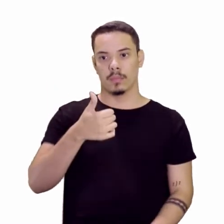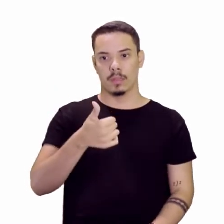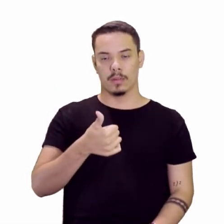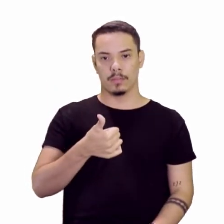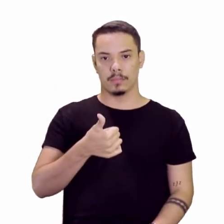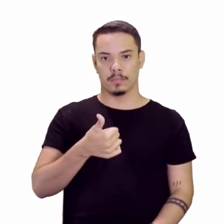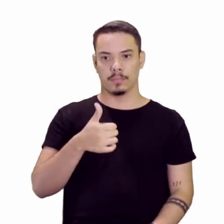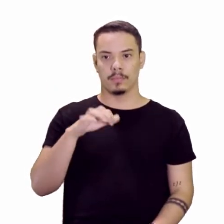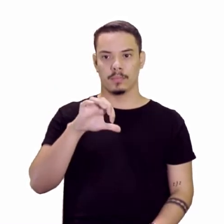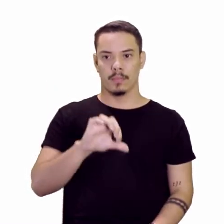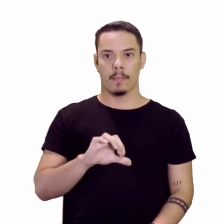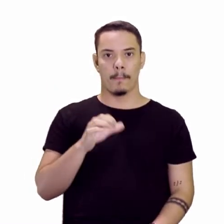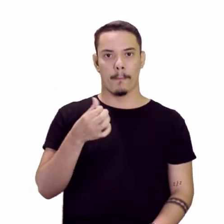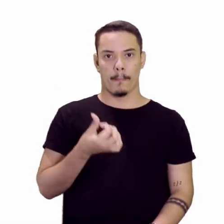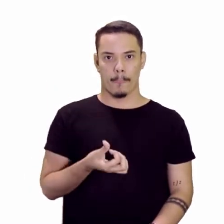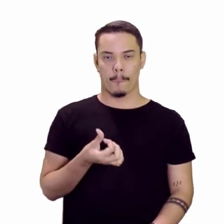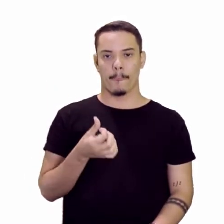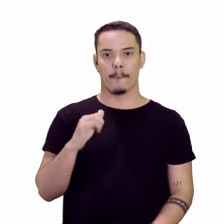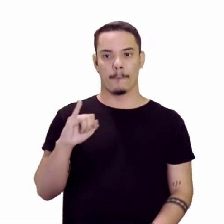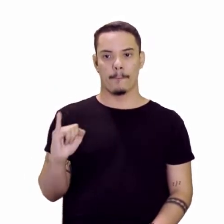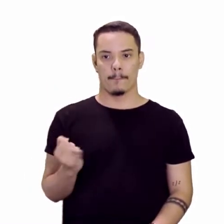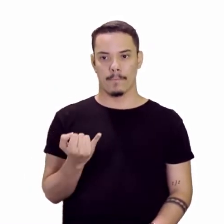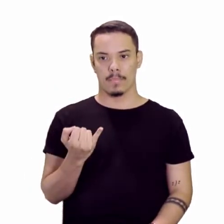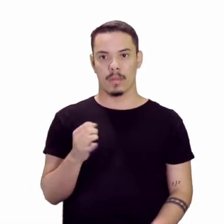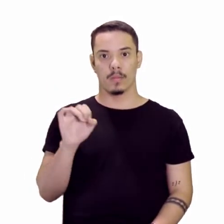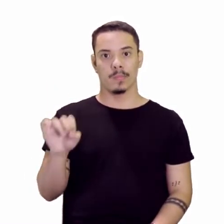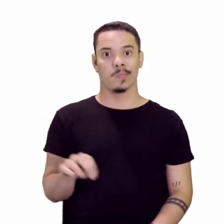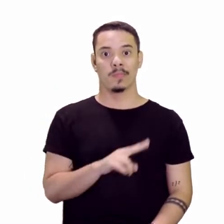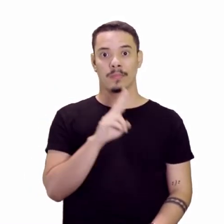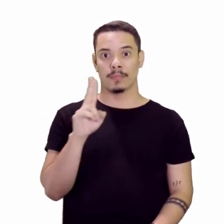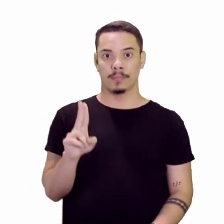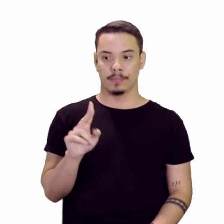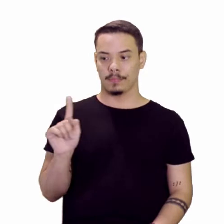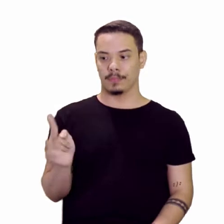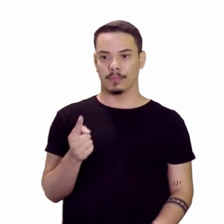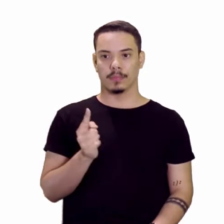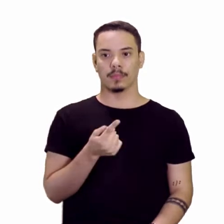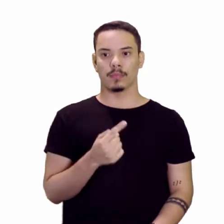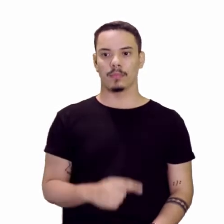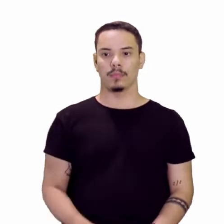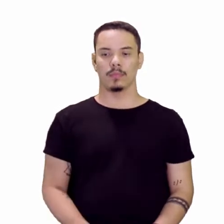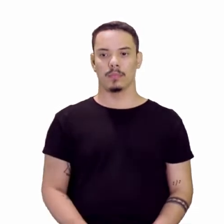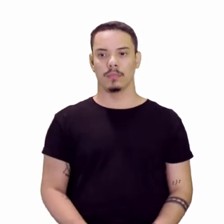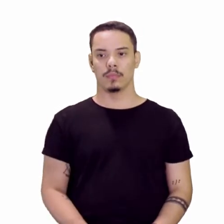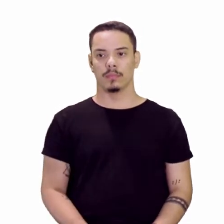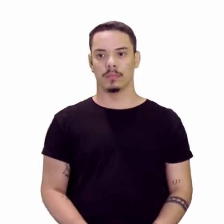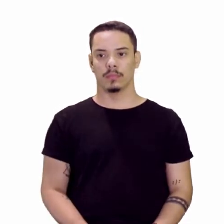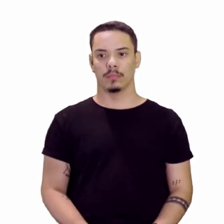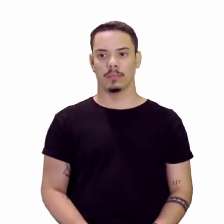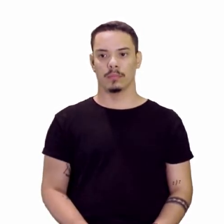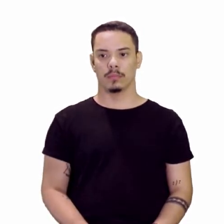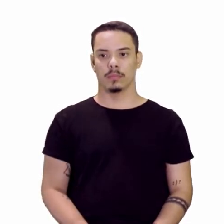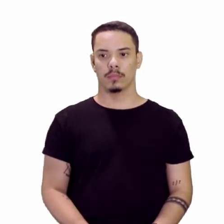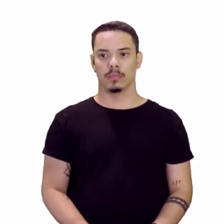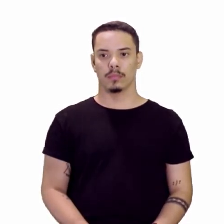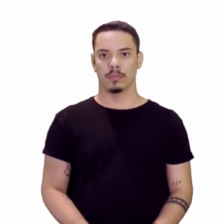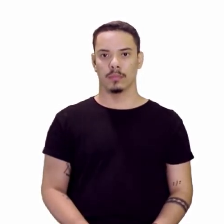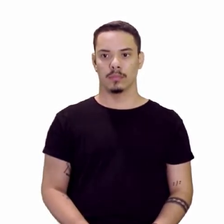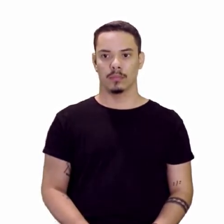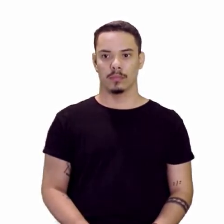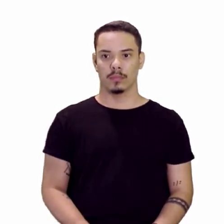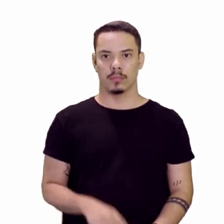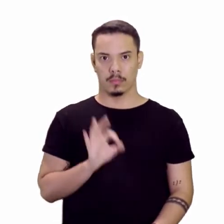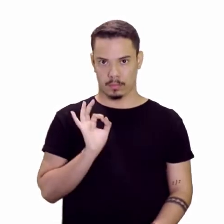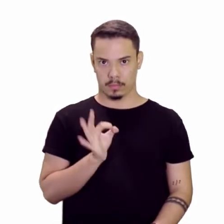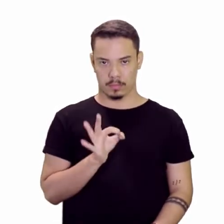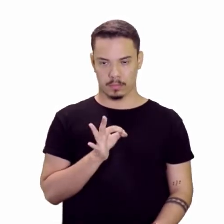784 foi para 196 joules. ou em notação aqui, ó, 0,96.